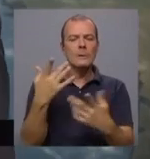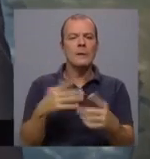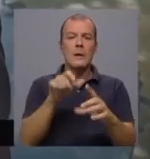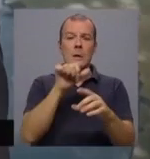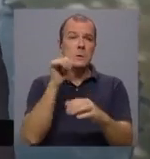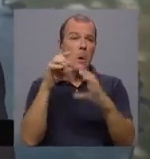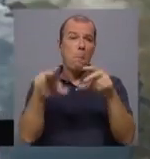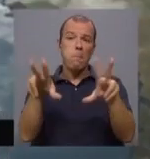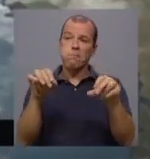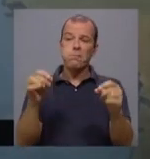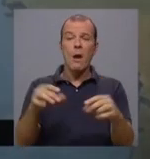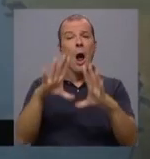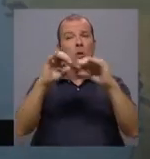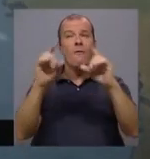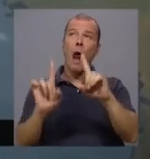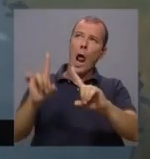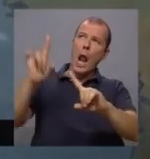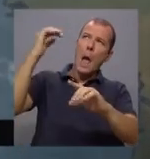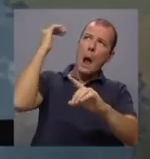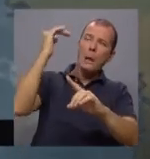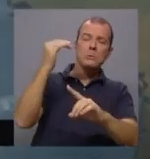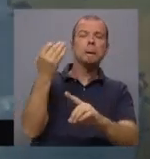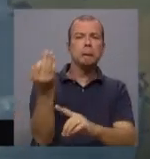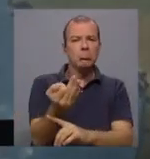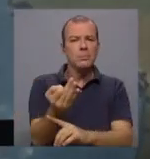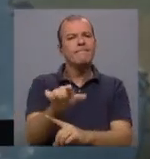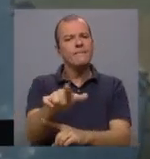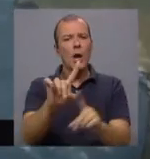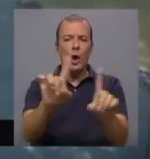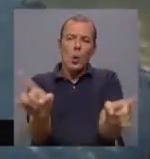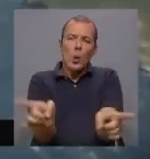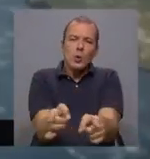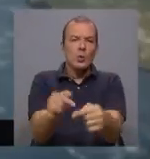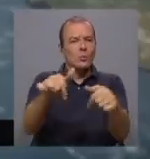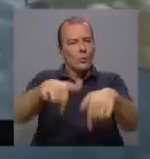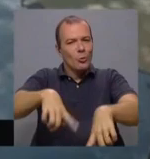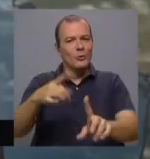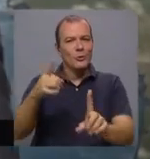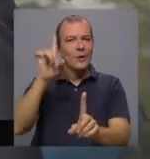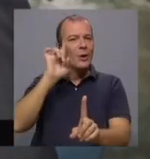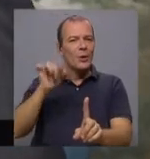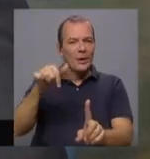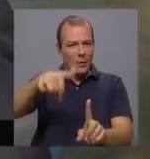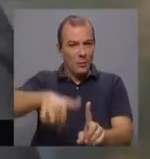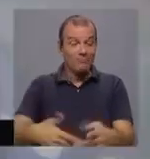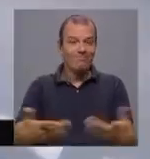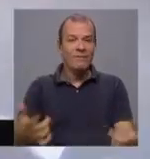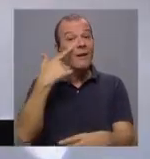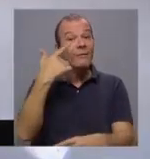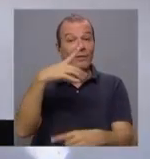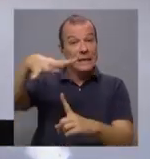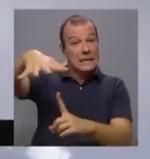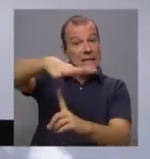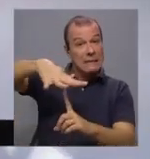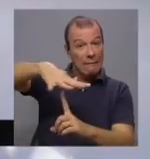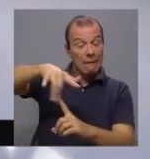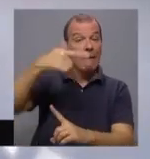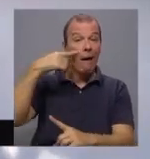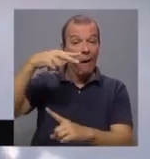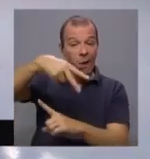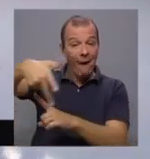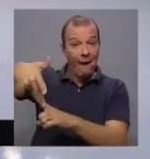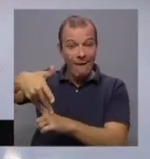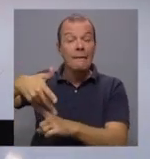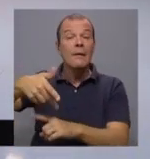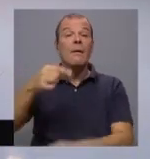pouco nublado, com algumas nuvens altas. É este mais ou menos o resumo para o dia de hoje. Vamos ver as imagens de satélite. Podemos então ver